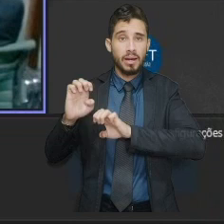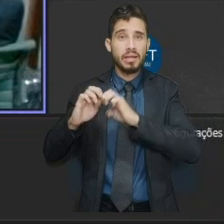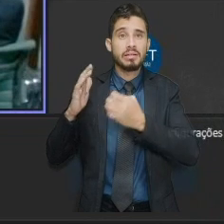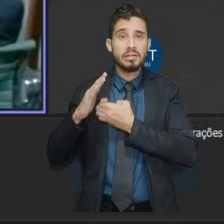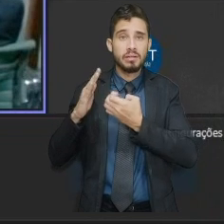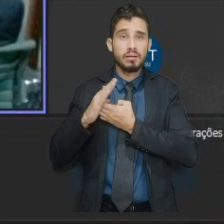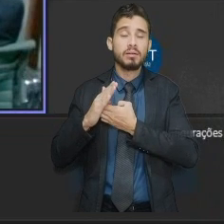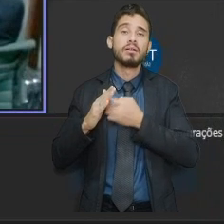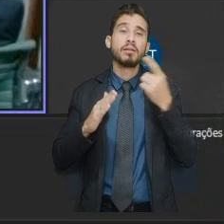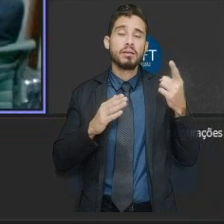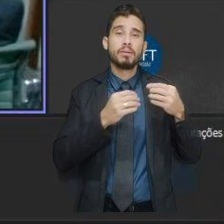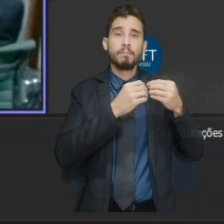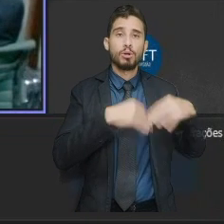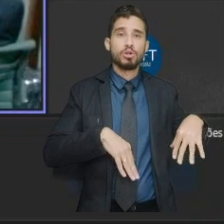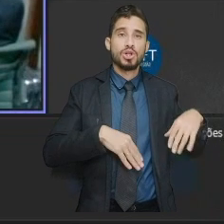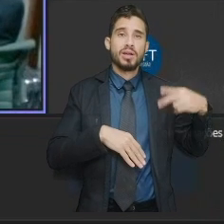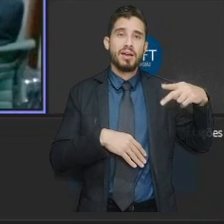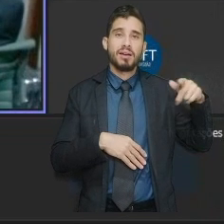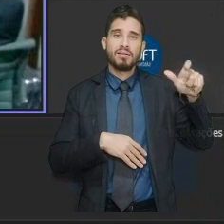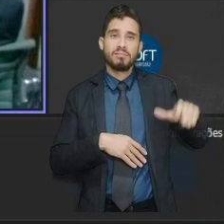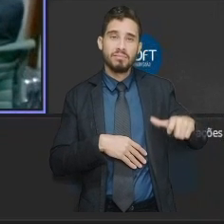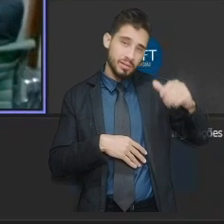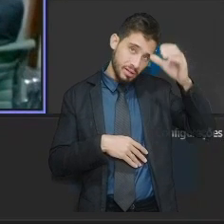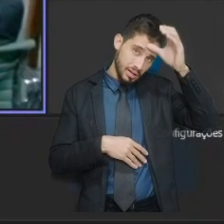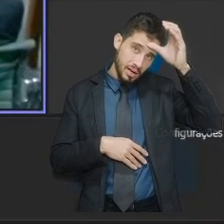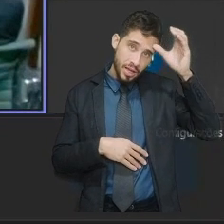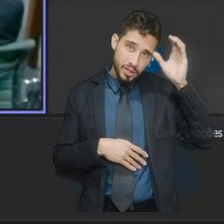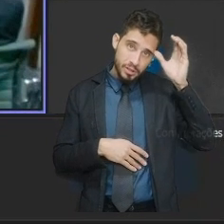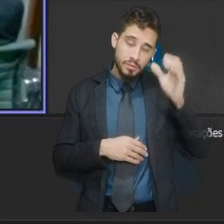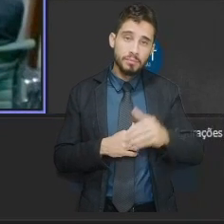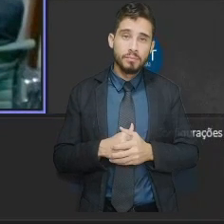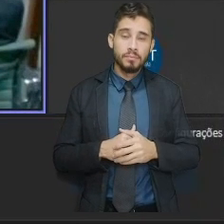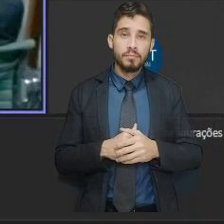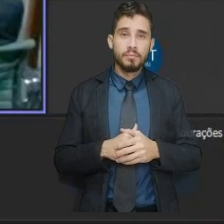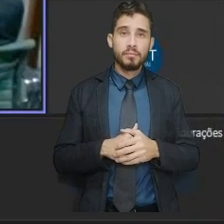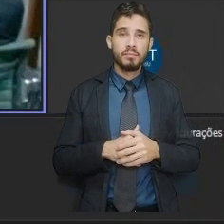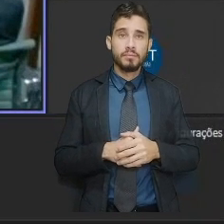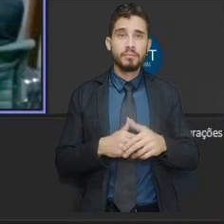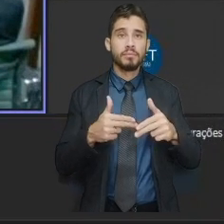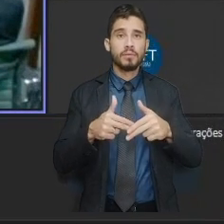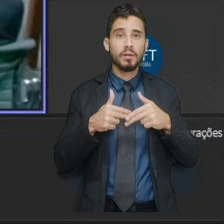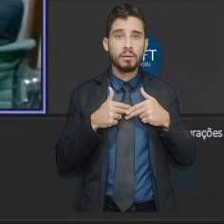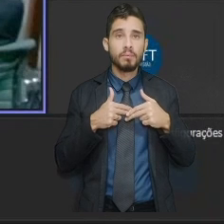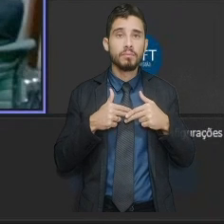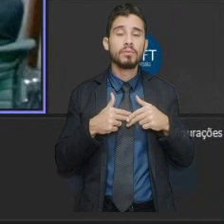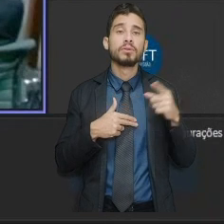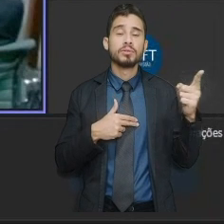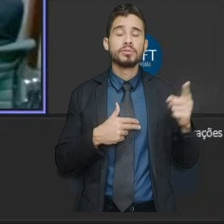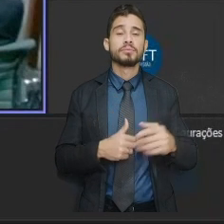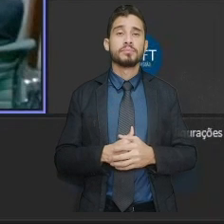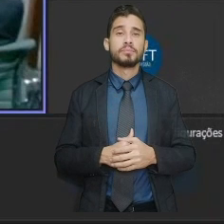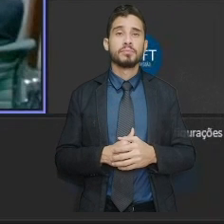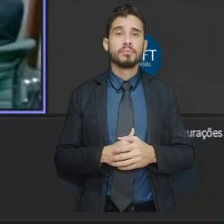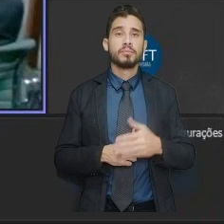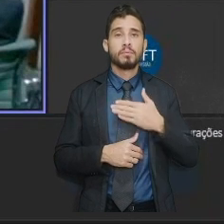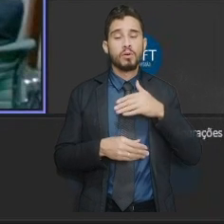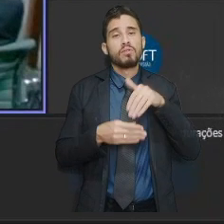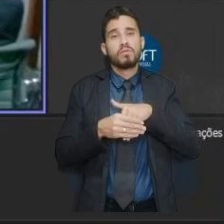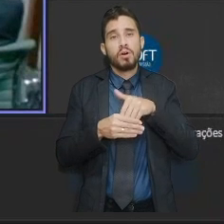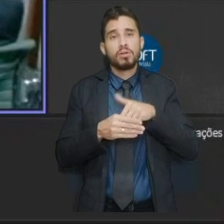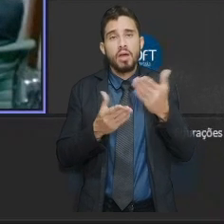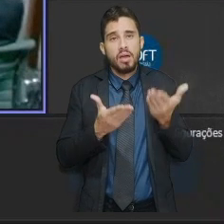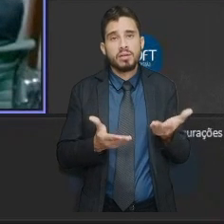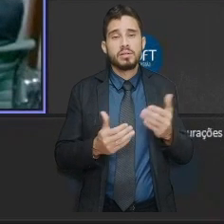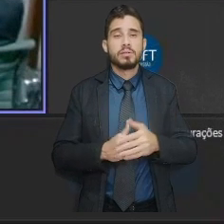desenvolvida pela empresa e causar dano de difícil. Nesse sentido, então, eu estou negando provimento ao recurso e julgando prejudicado o